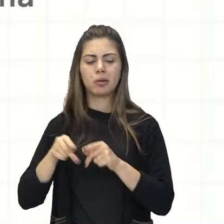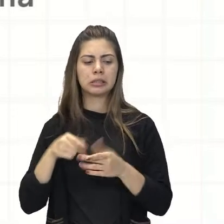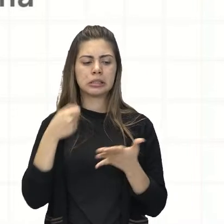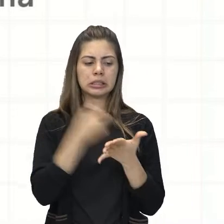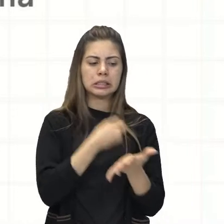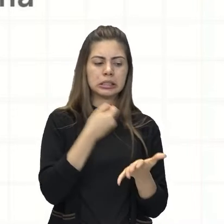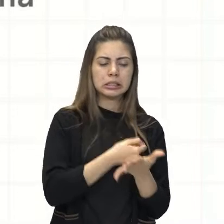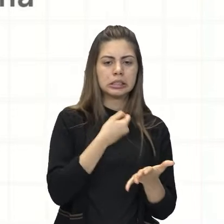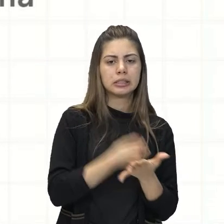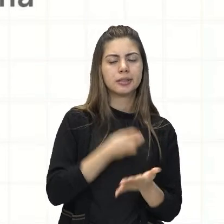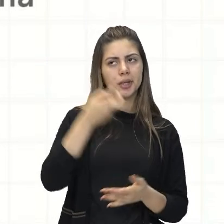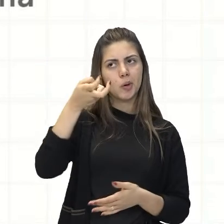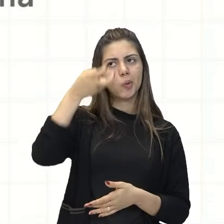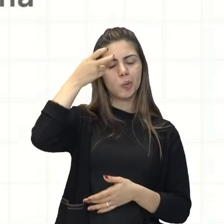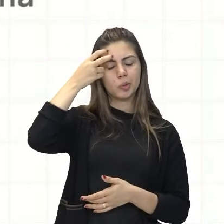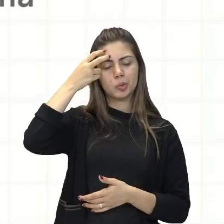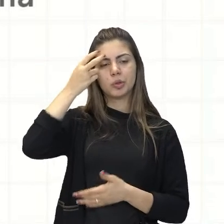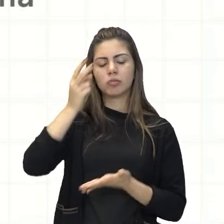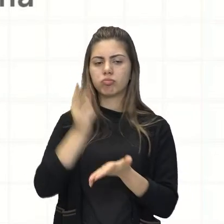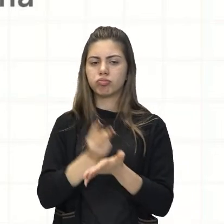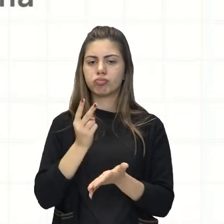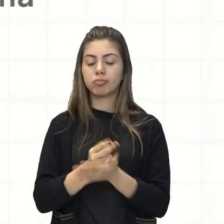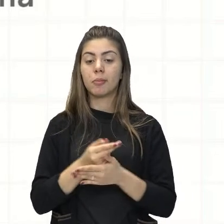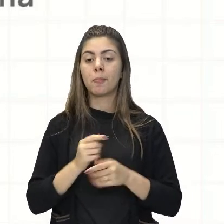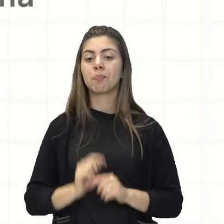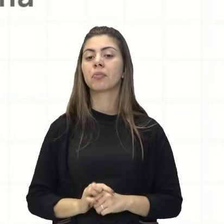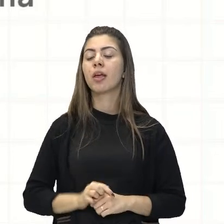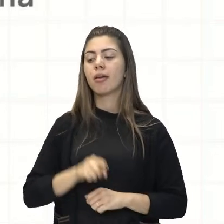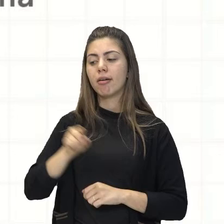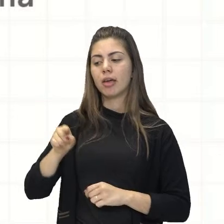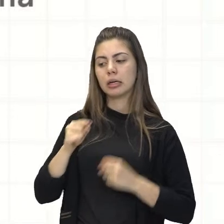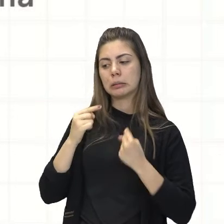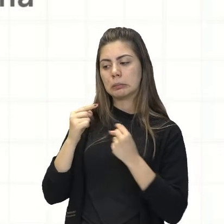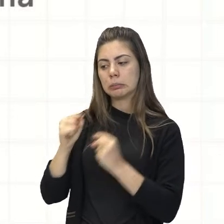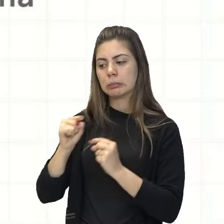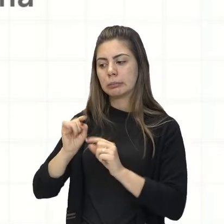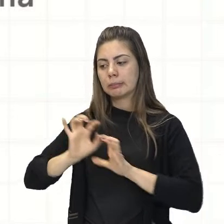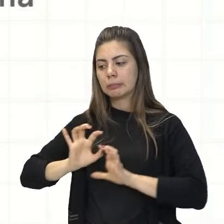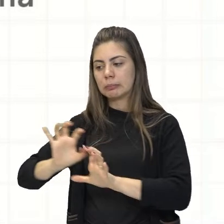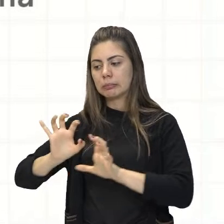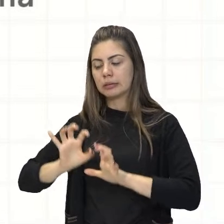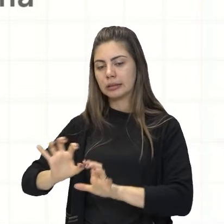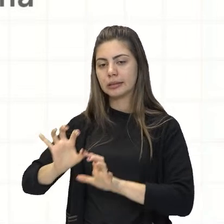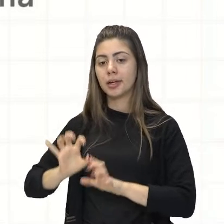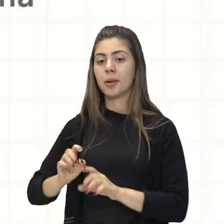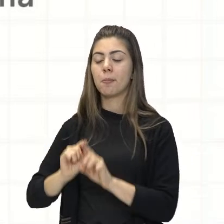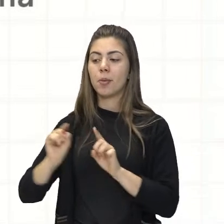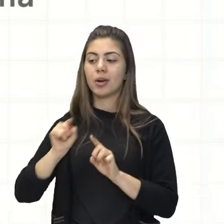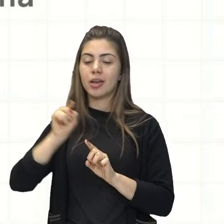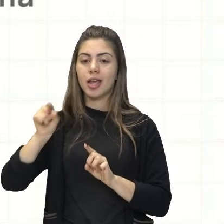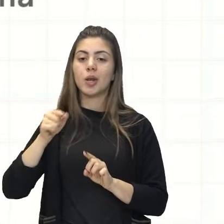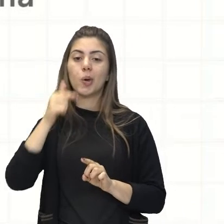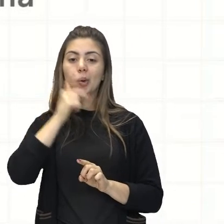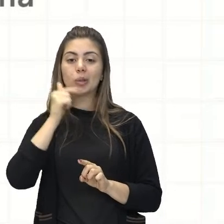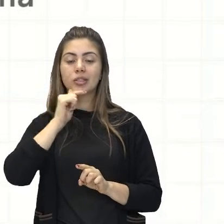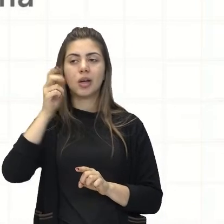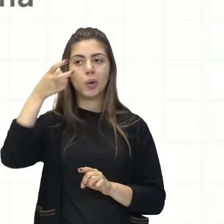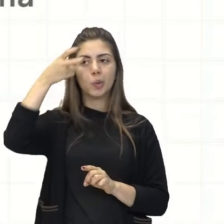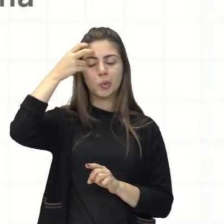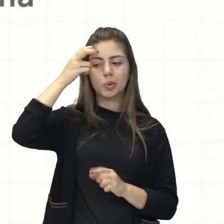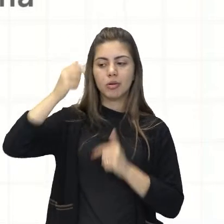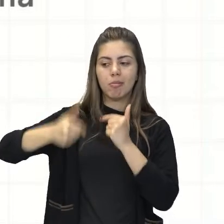extremamente adversas, os africanos escravizados conseguiram preservar muitos aspectos de suas culturas de